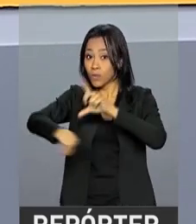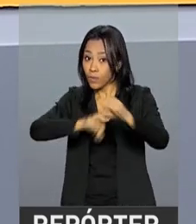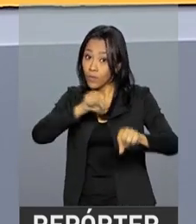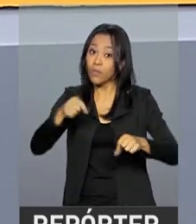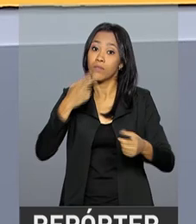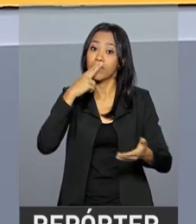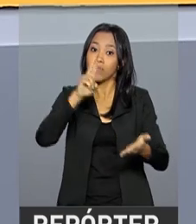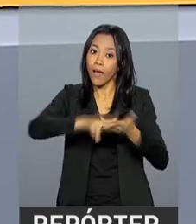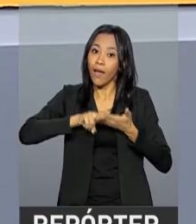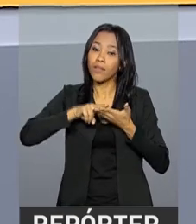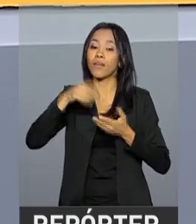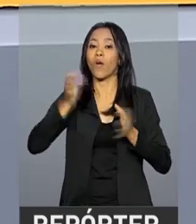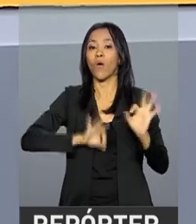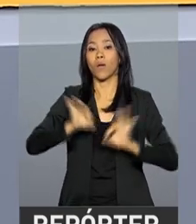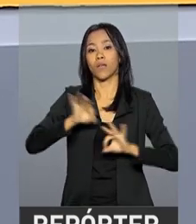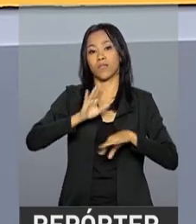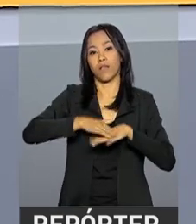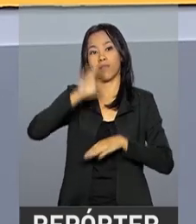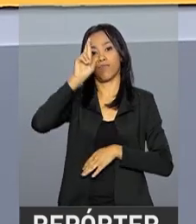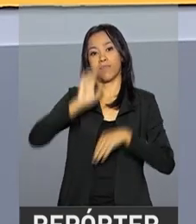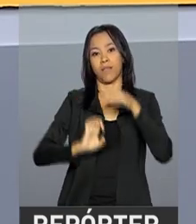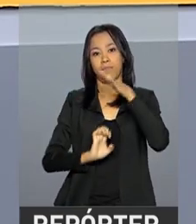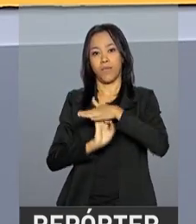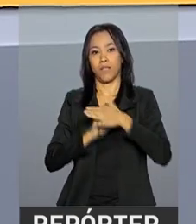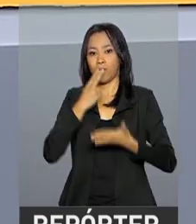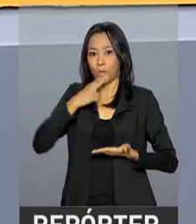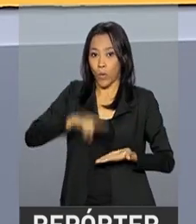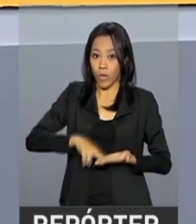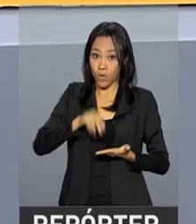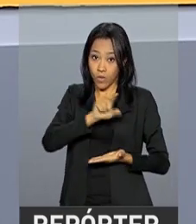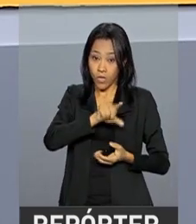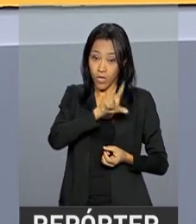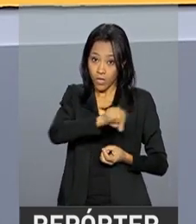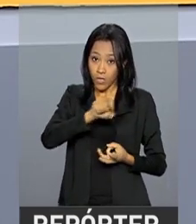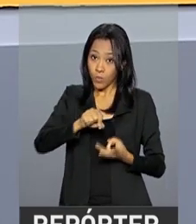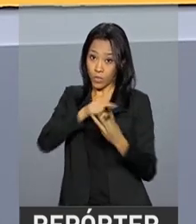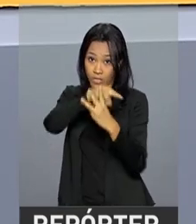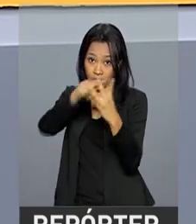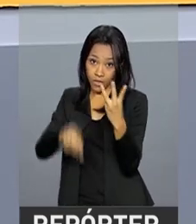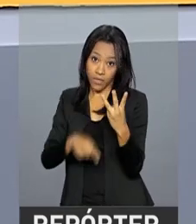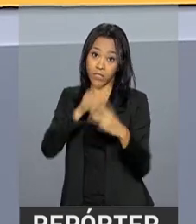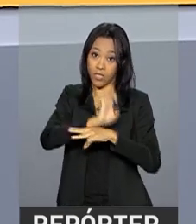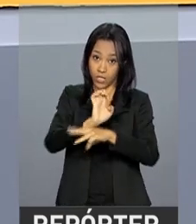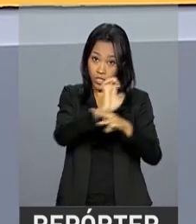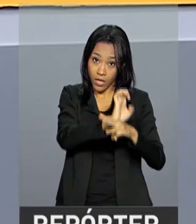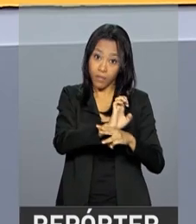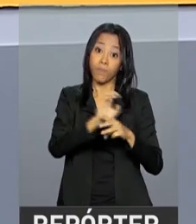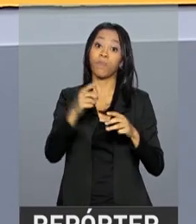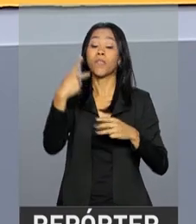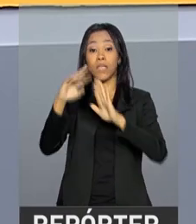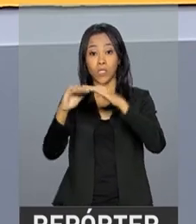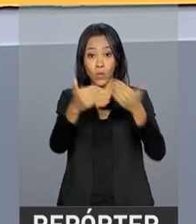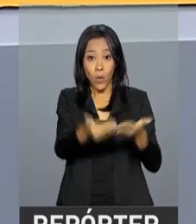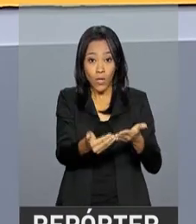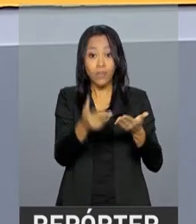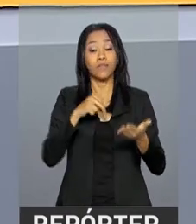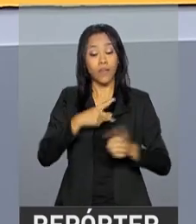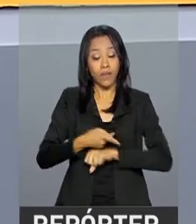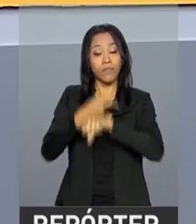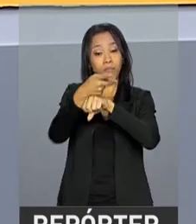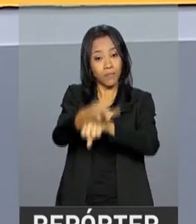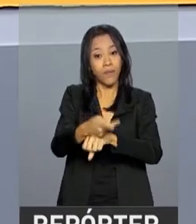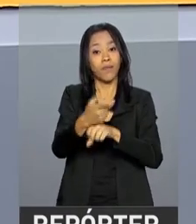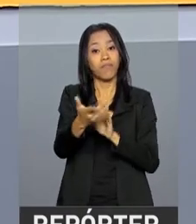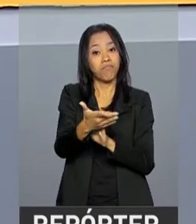cartas organizado pelos correios os três primeiros colocados na fase estadual e as respectivas escolas recebem prêmios em